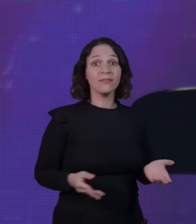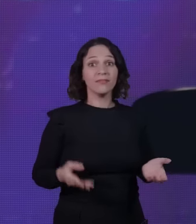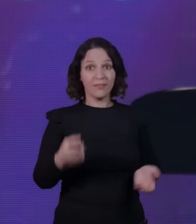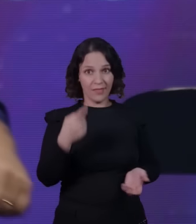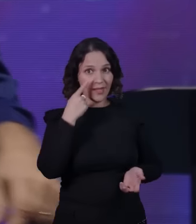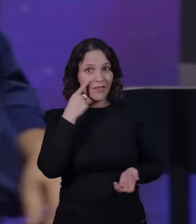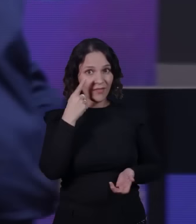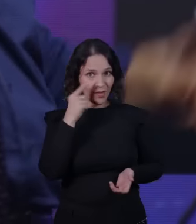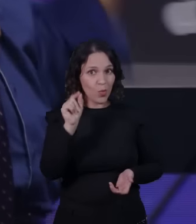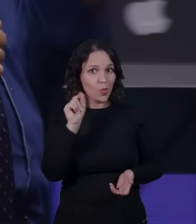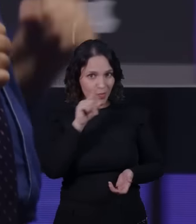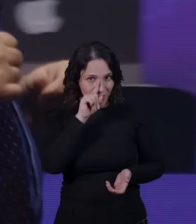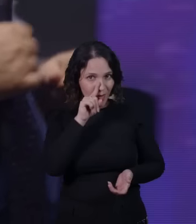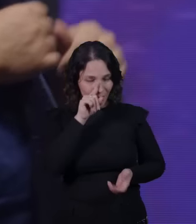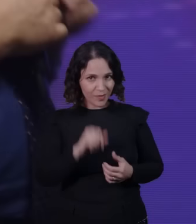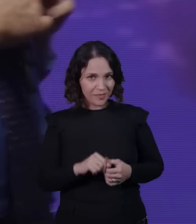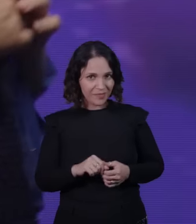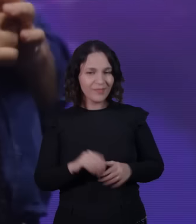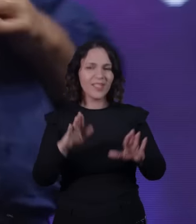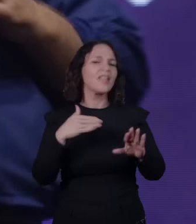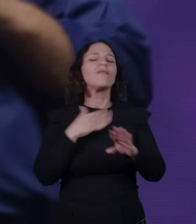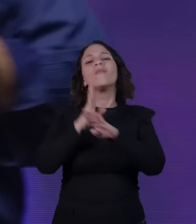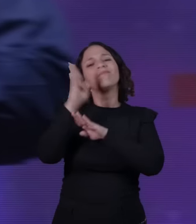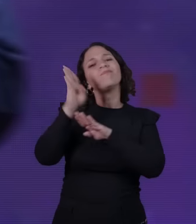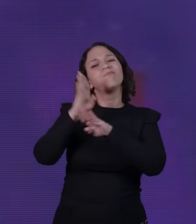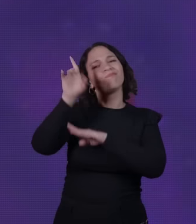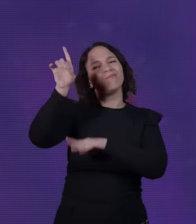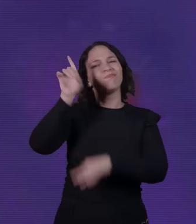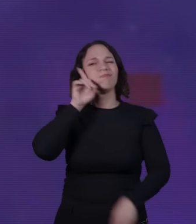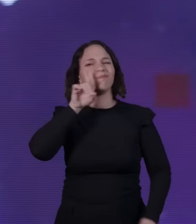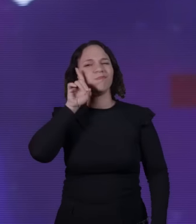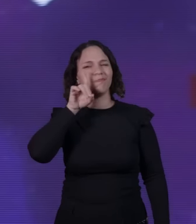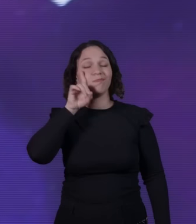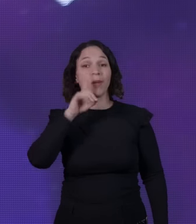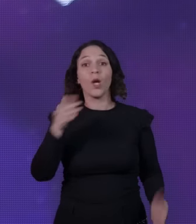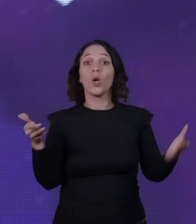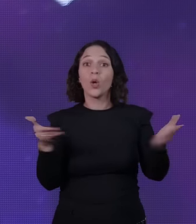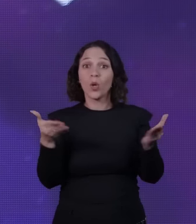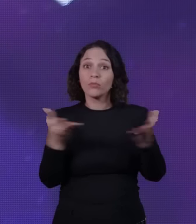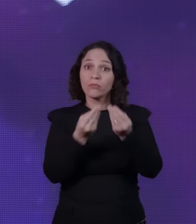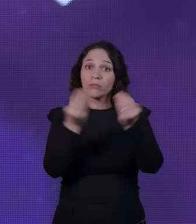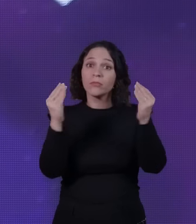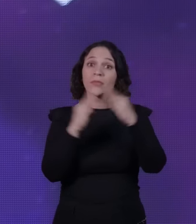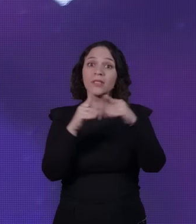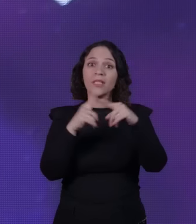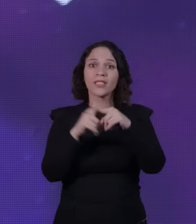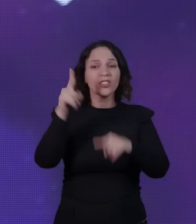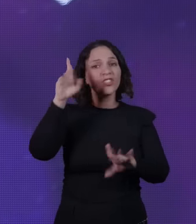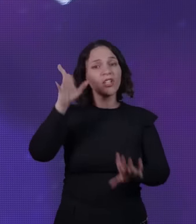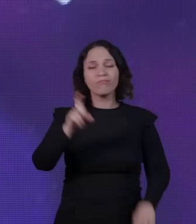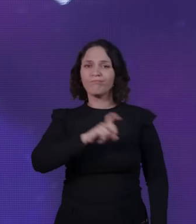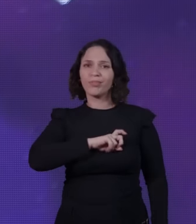ver? Vocês sabem, eu vou muito aos Estados Unidos. Hoje, muitas igrejas nos Estados Unidos são apóstatas.